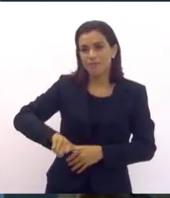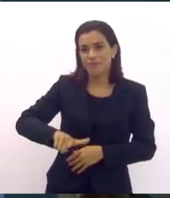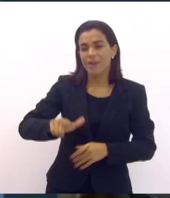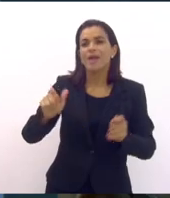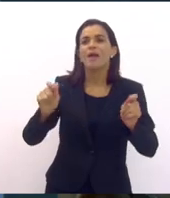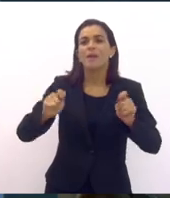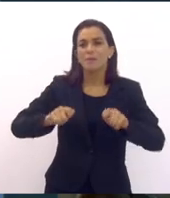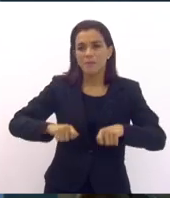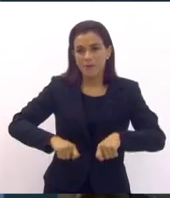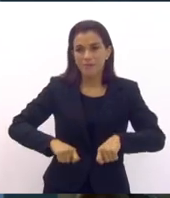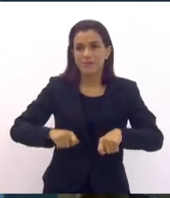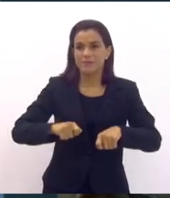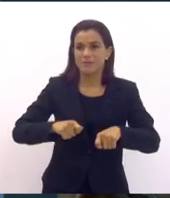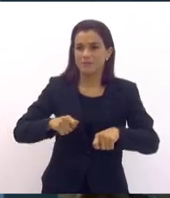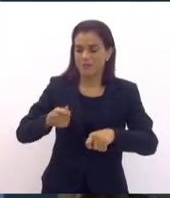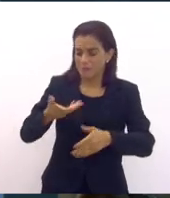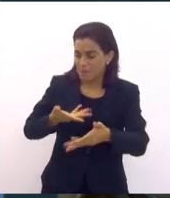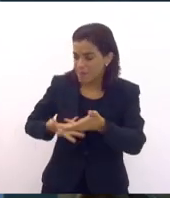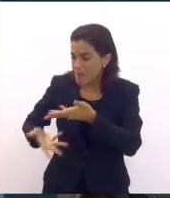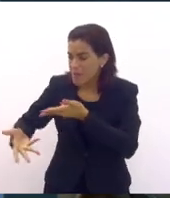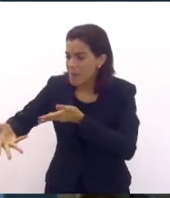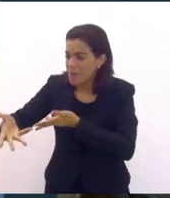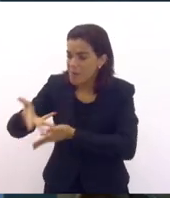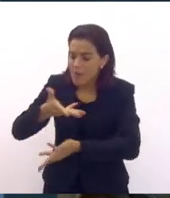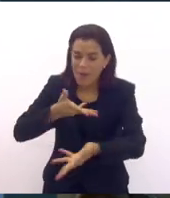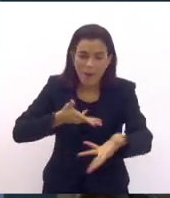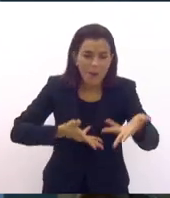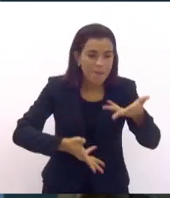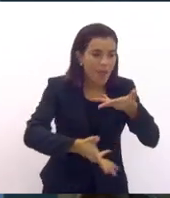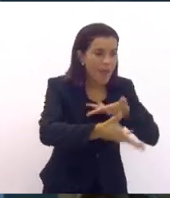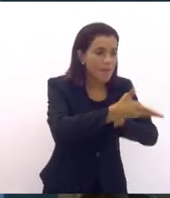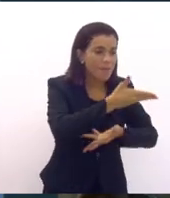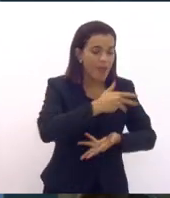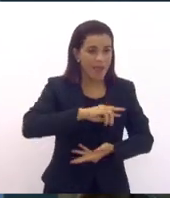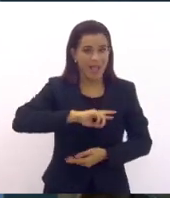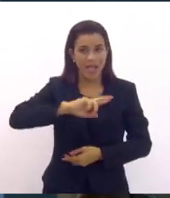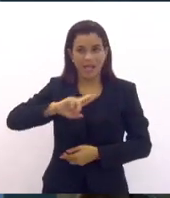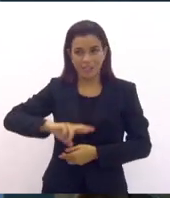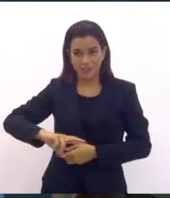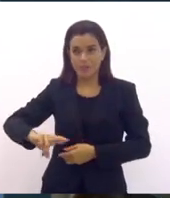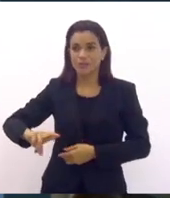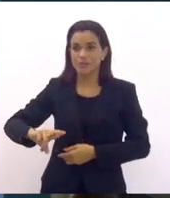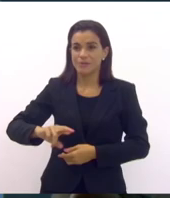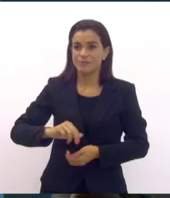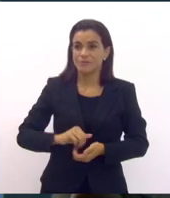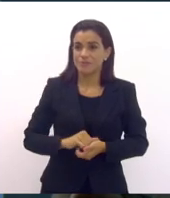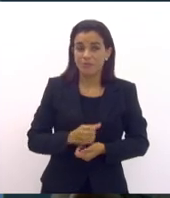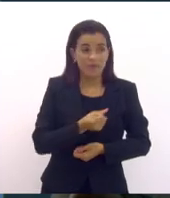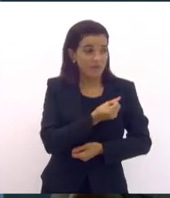possível sim o convívio de todas as religiões estamos aqui com vários segmentos